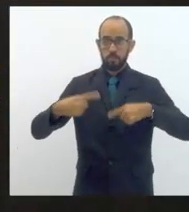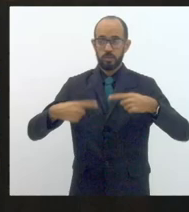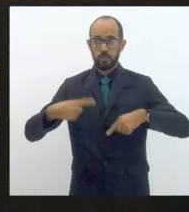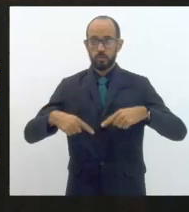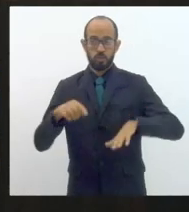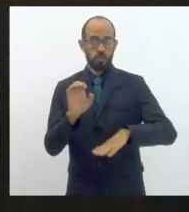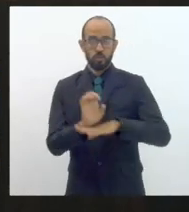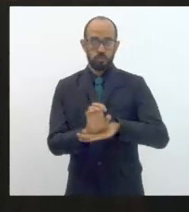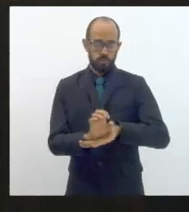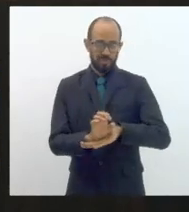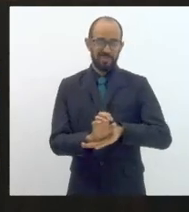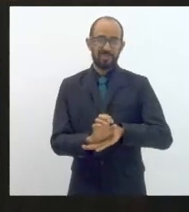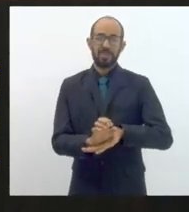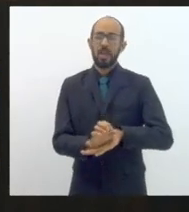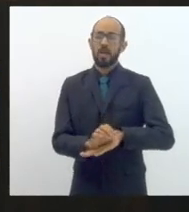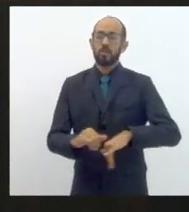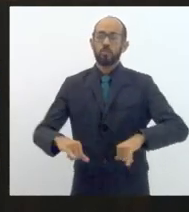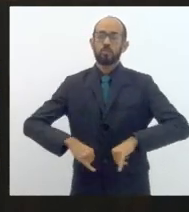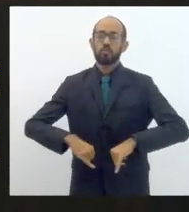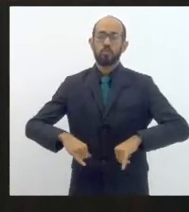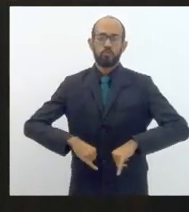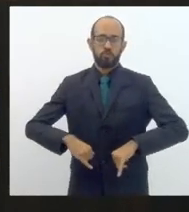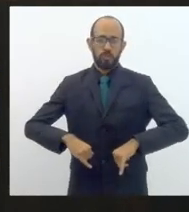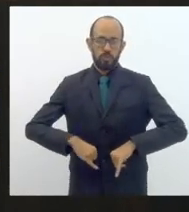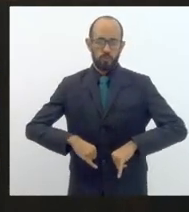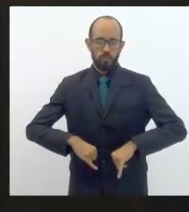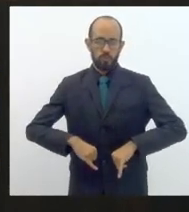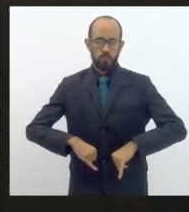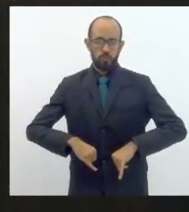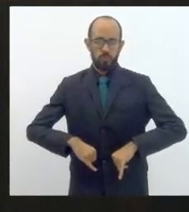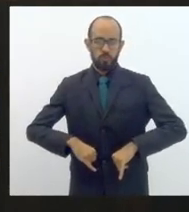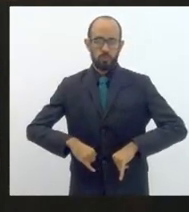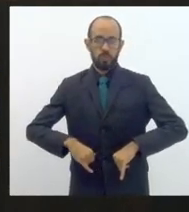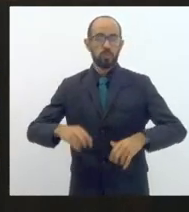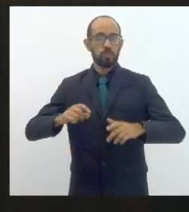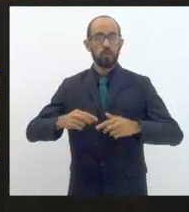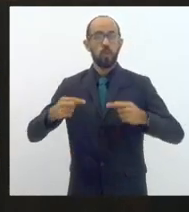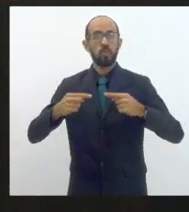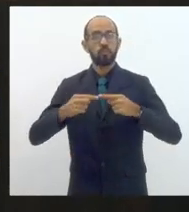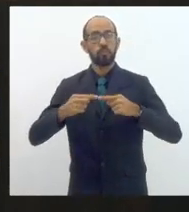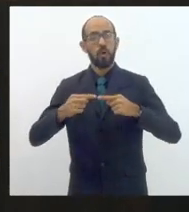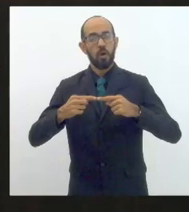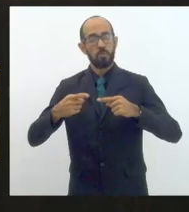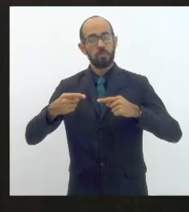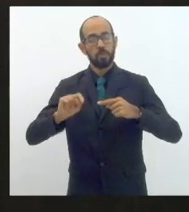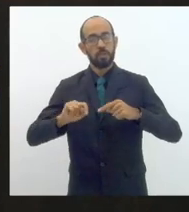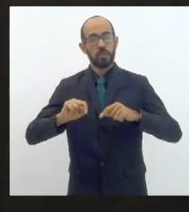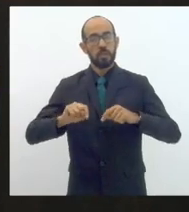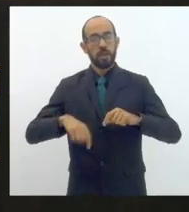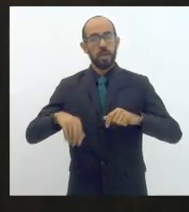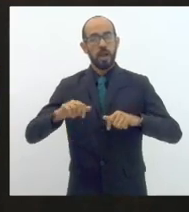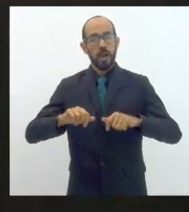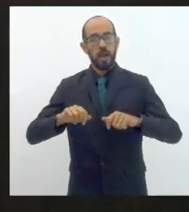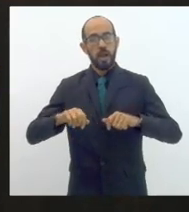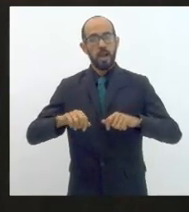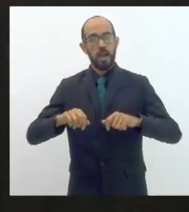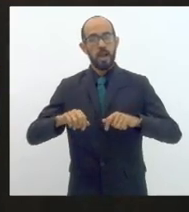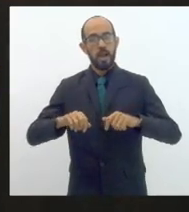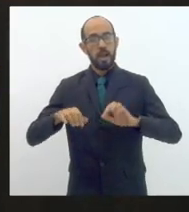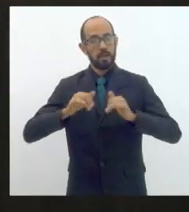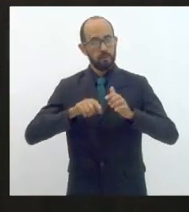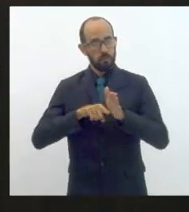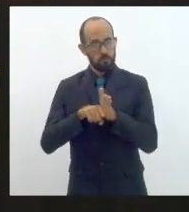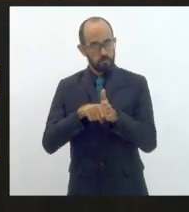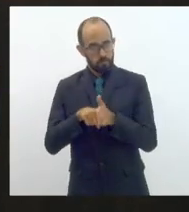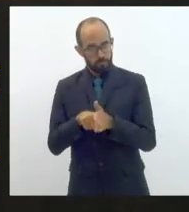tão combalido quanto o nosso, onde, segundo dados da Ação da Cidadania, 60% da população passa insegurança